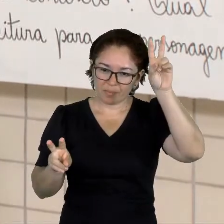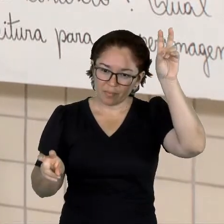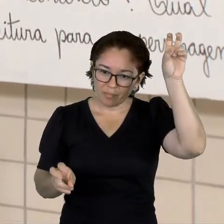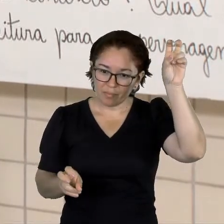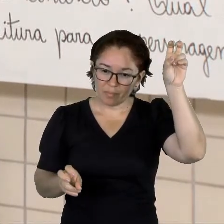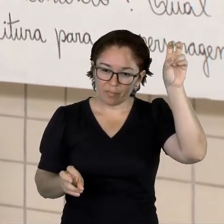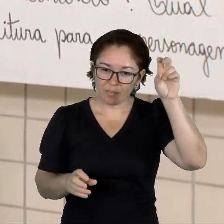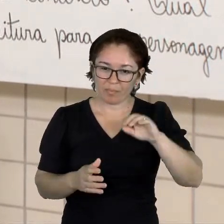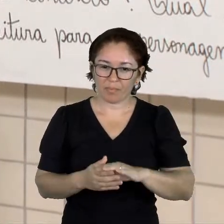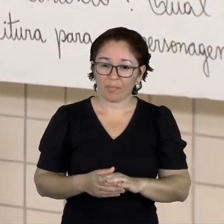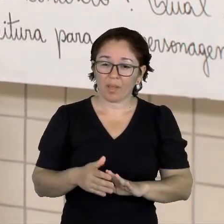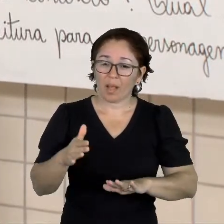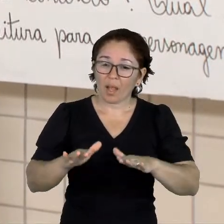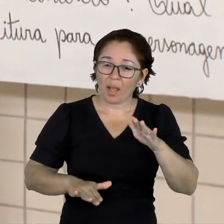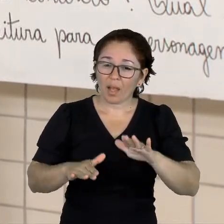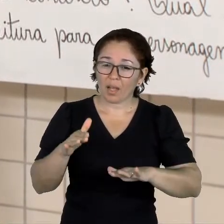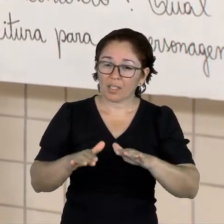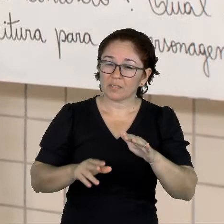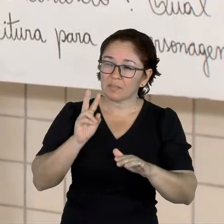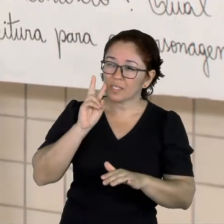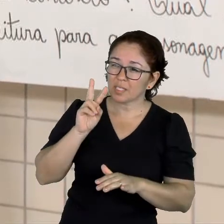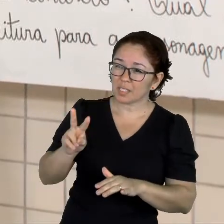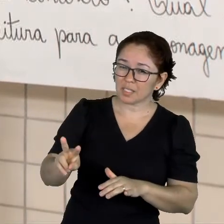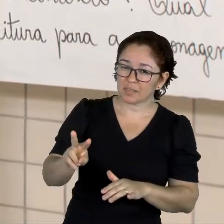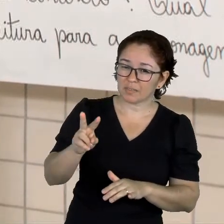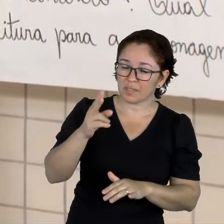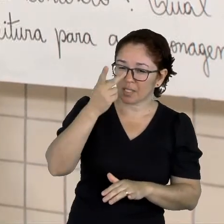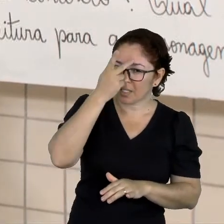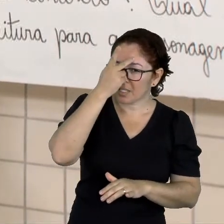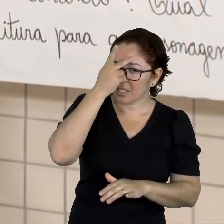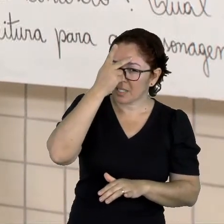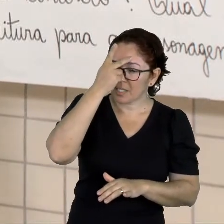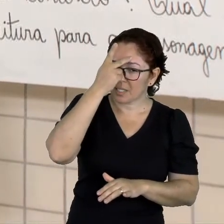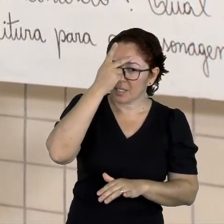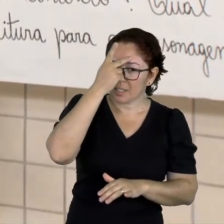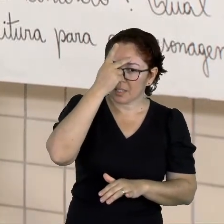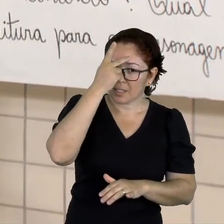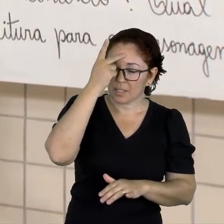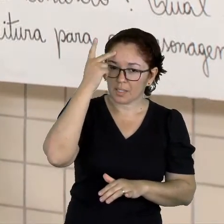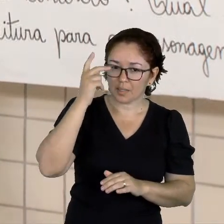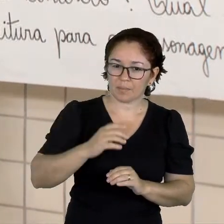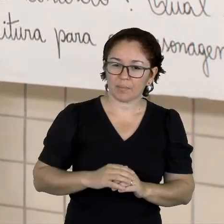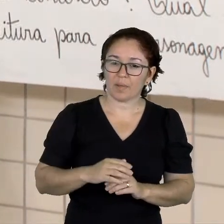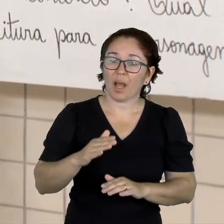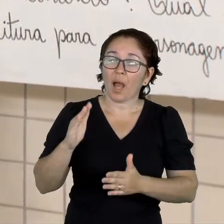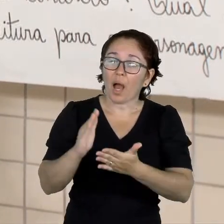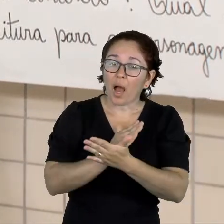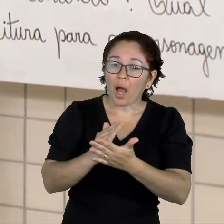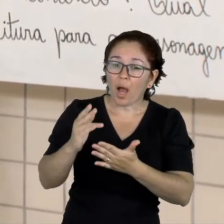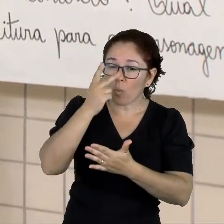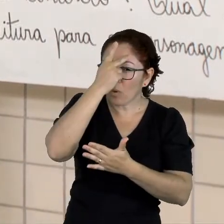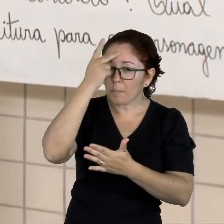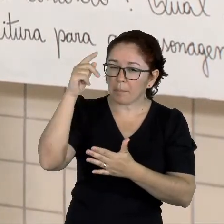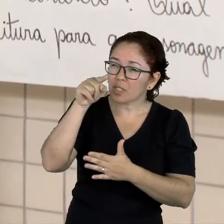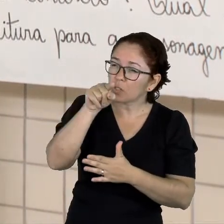pessoas são tão bonitas, mas pela aparência física, não pela aparência física,